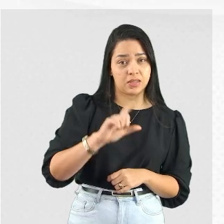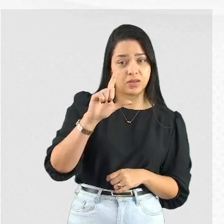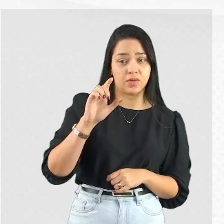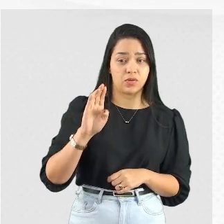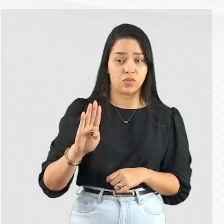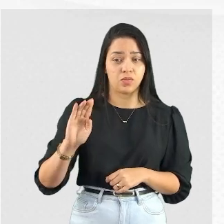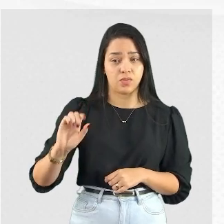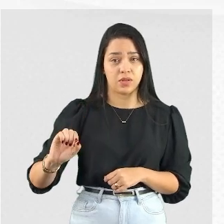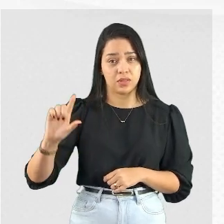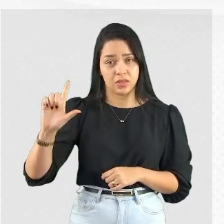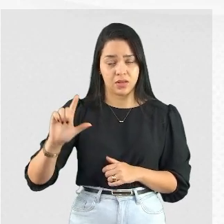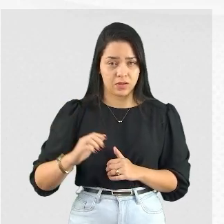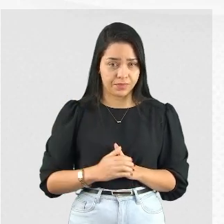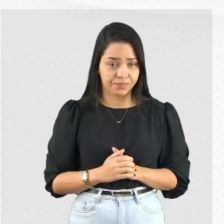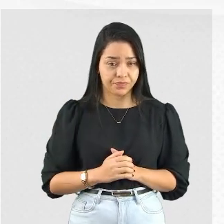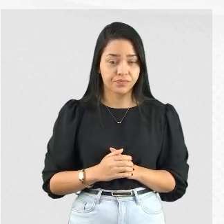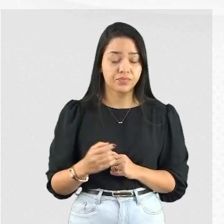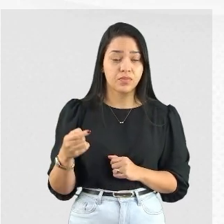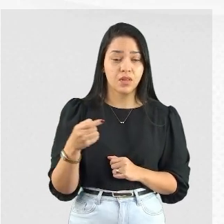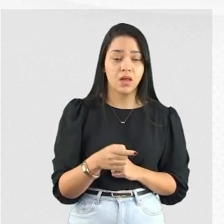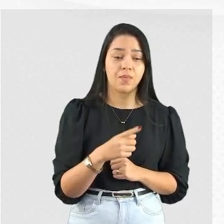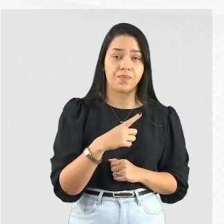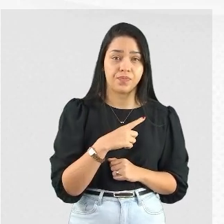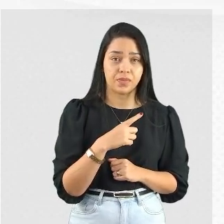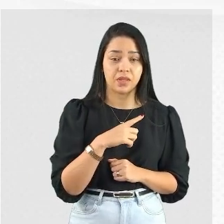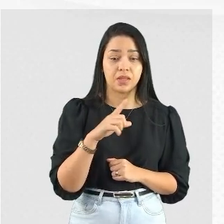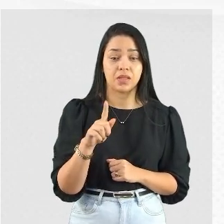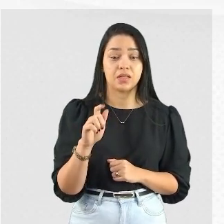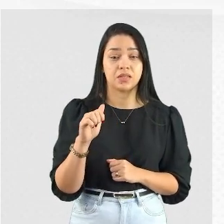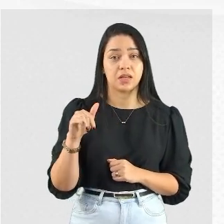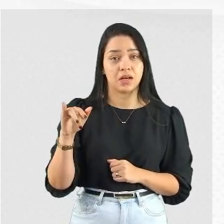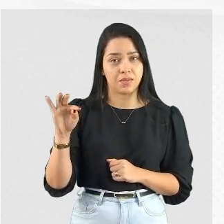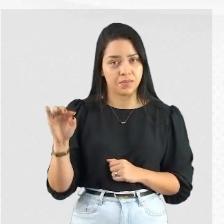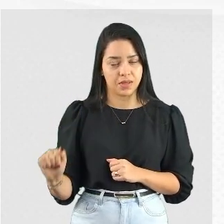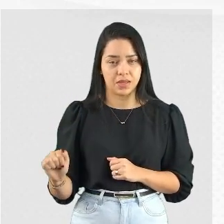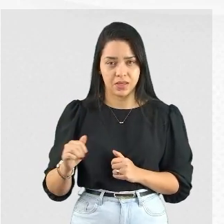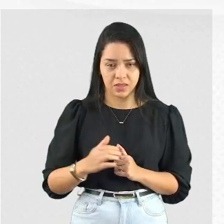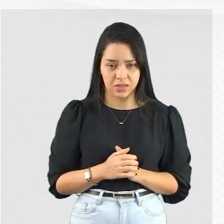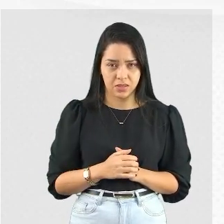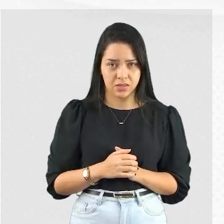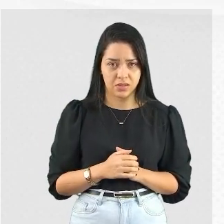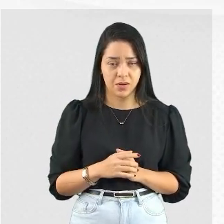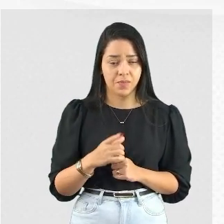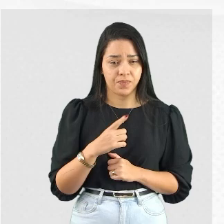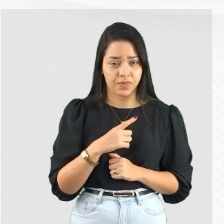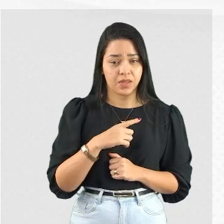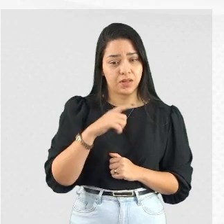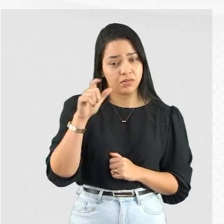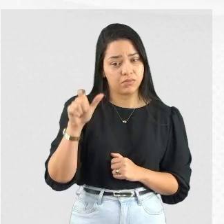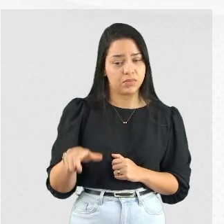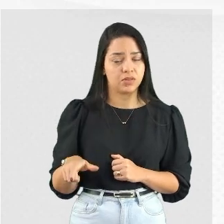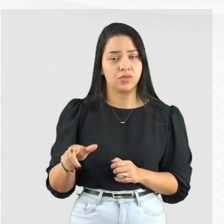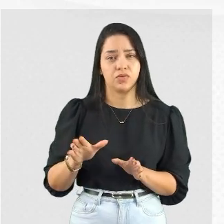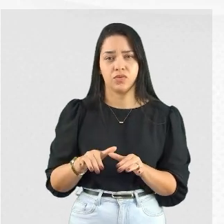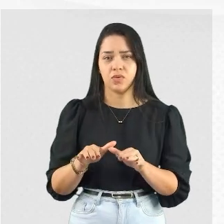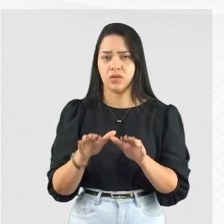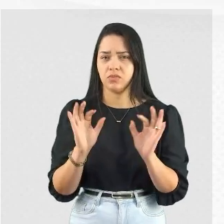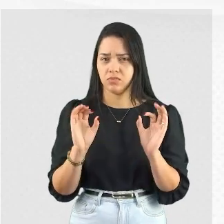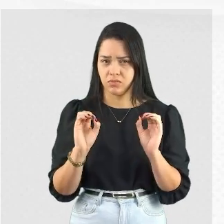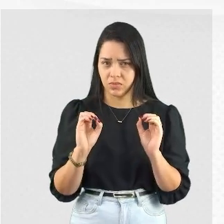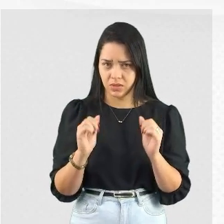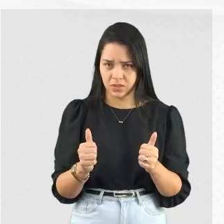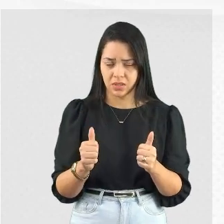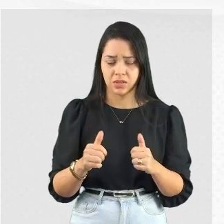bezão. Lá na formação desse gameta. Lá na formação desse indivíduo. Tranquilo,